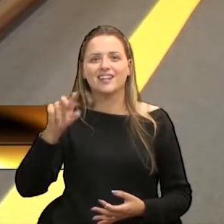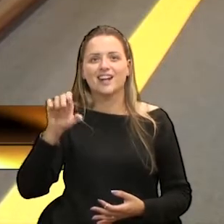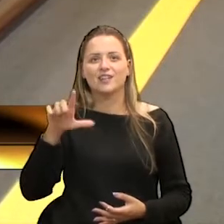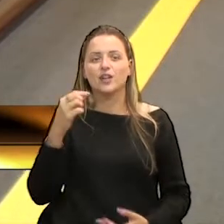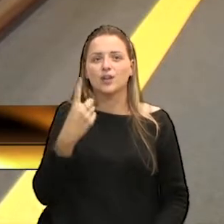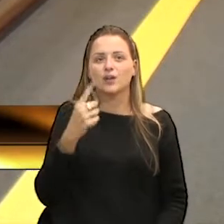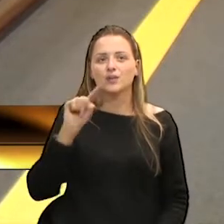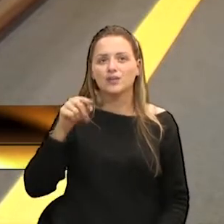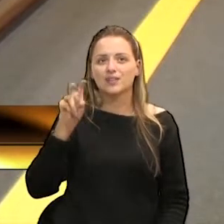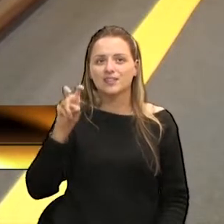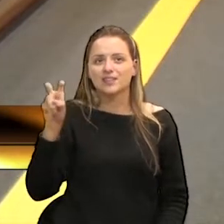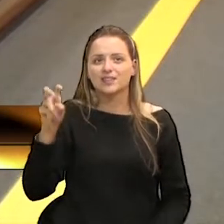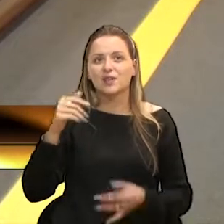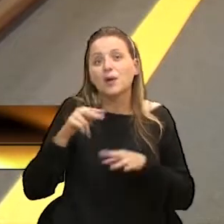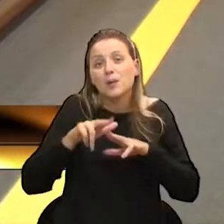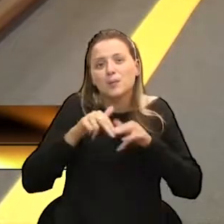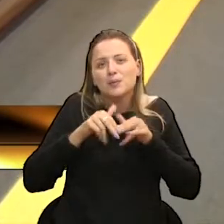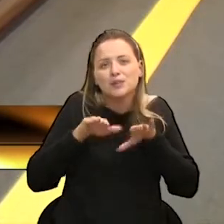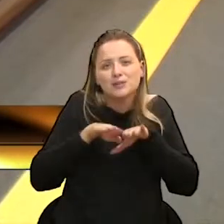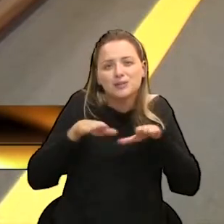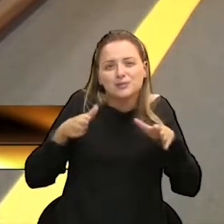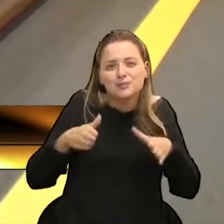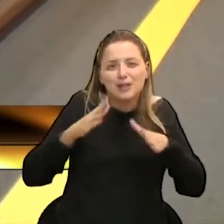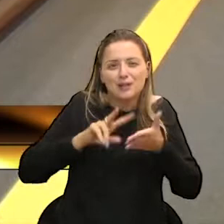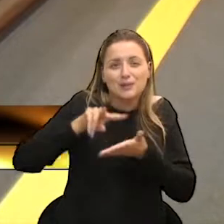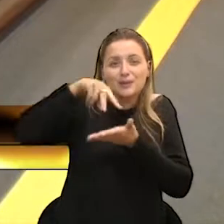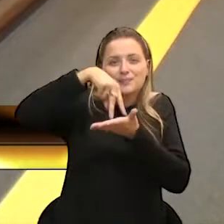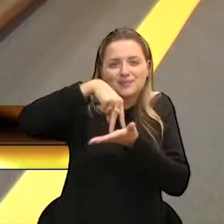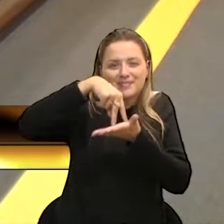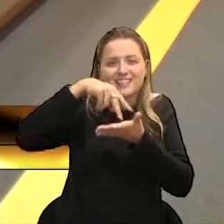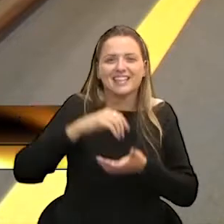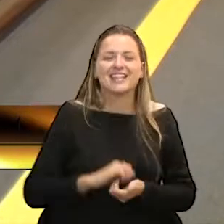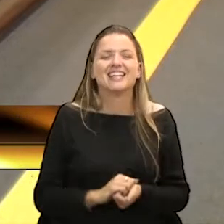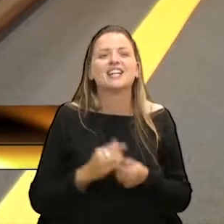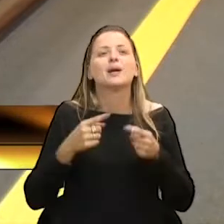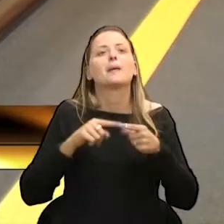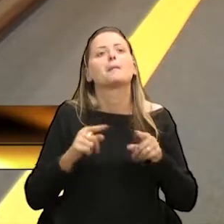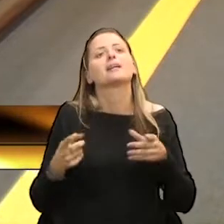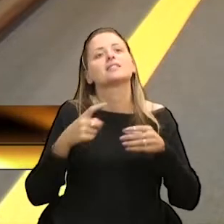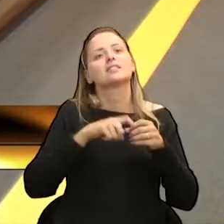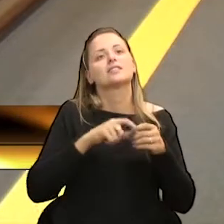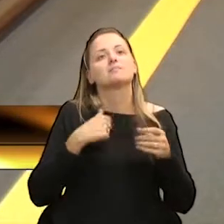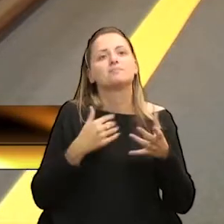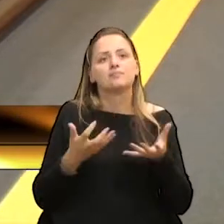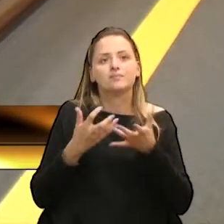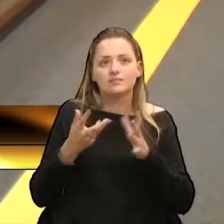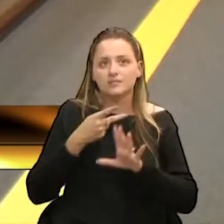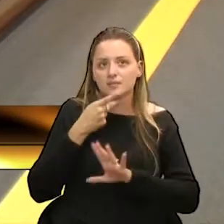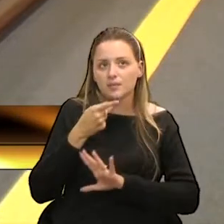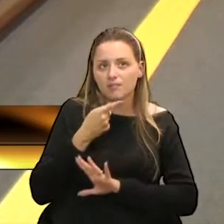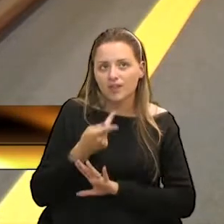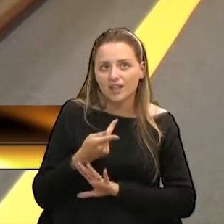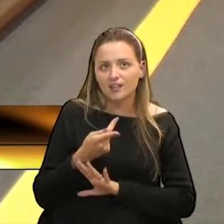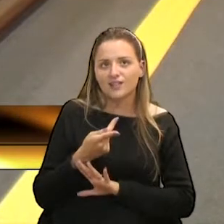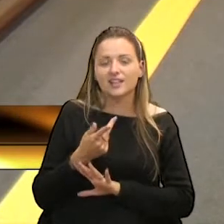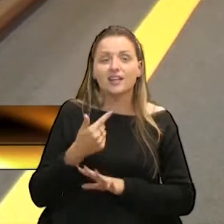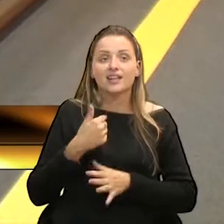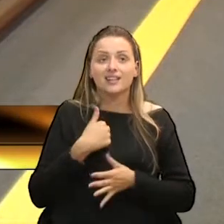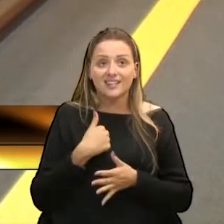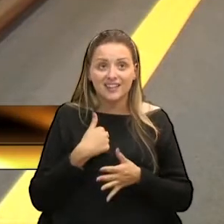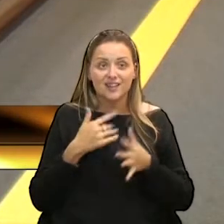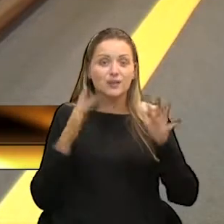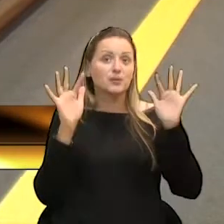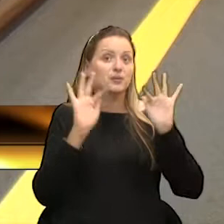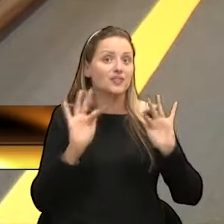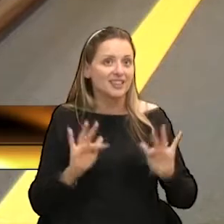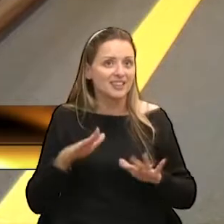preciso estar sempre que usando um banquinho para conseguir conversar. Mas retornando, eu queria dizer assim que eu fiquei muito feliz